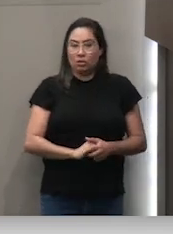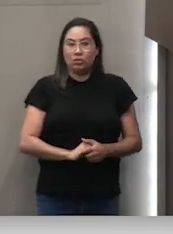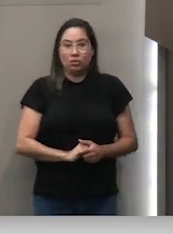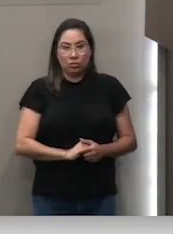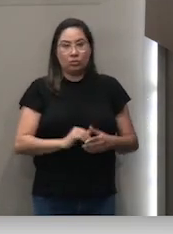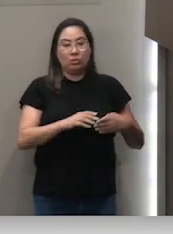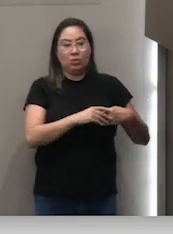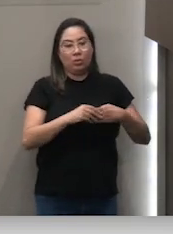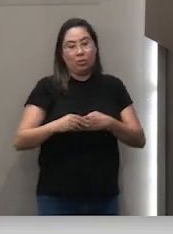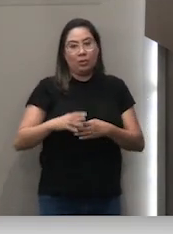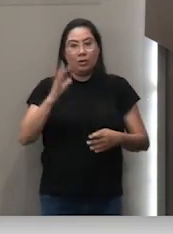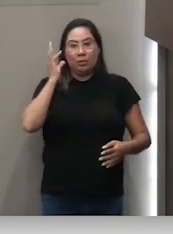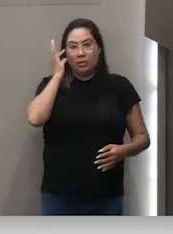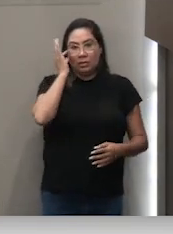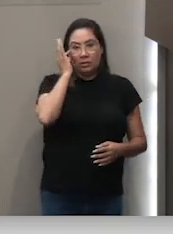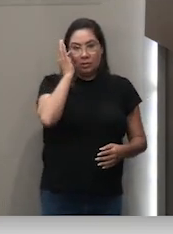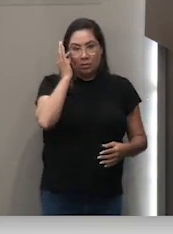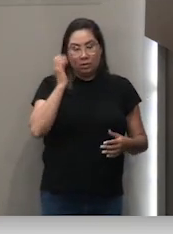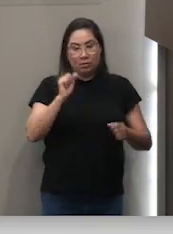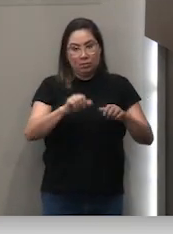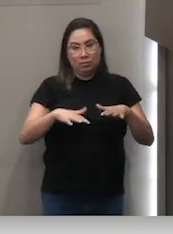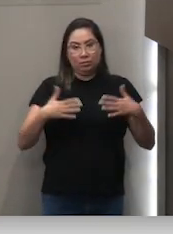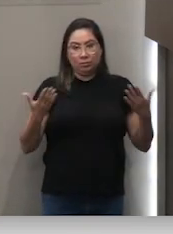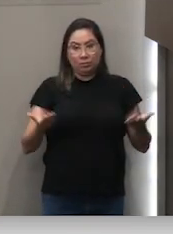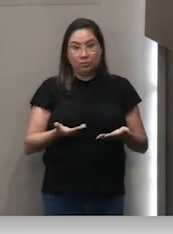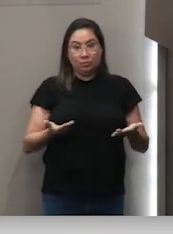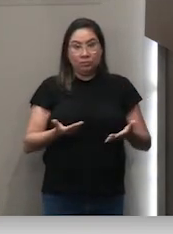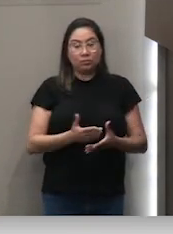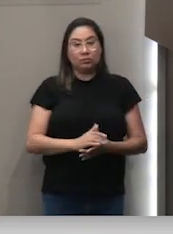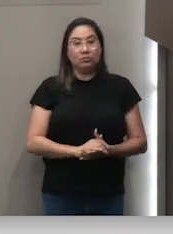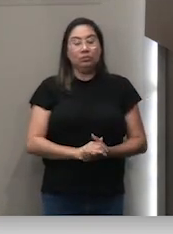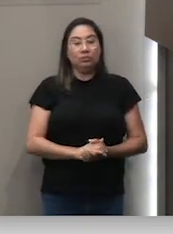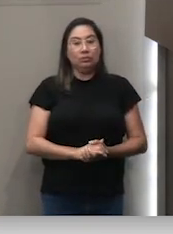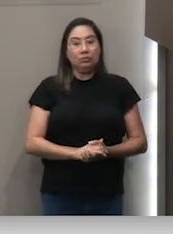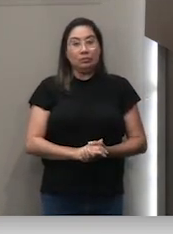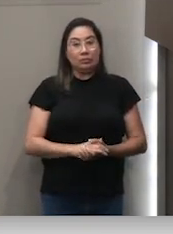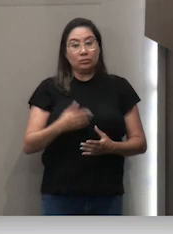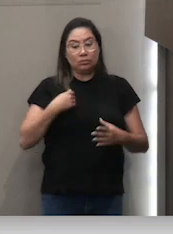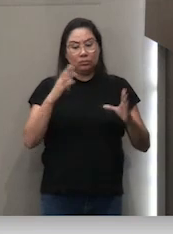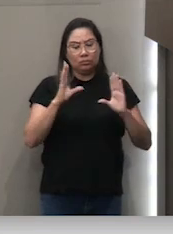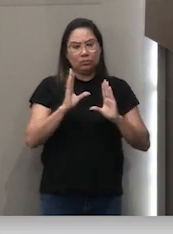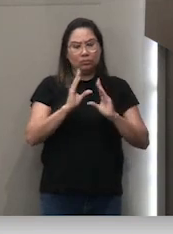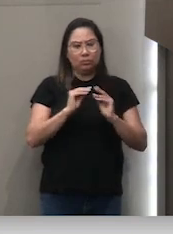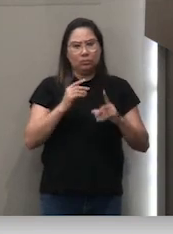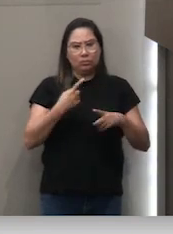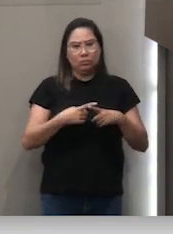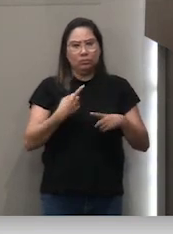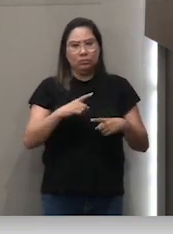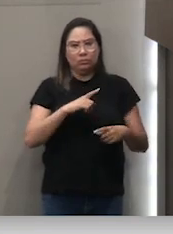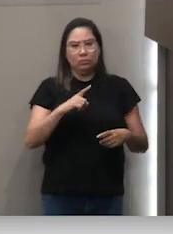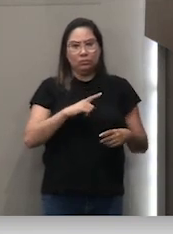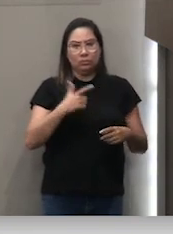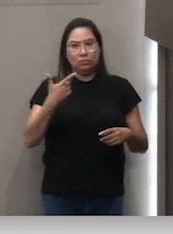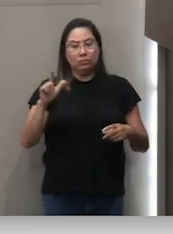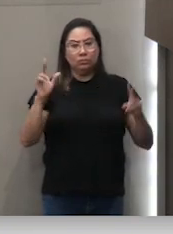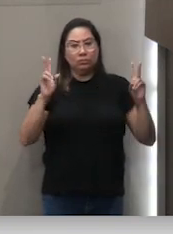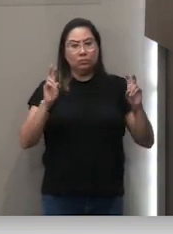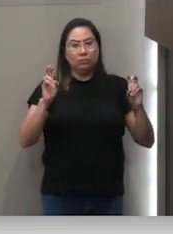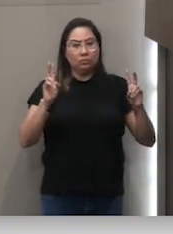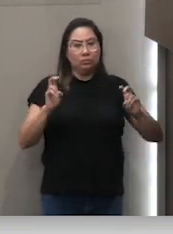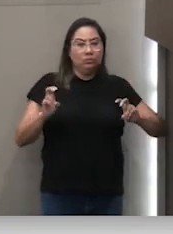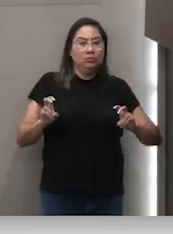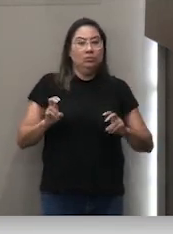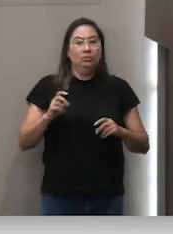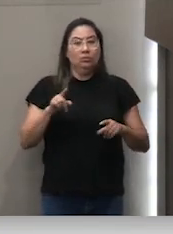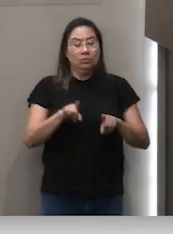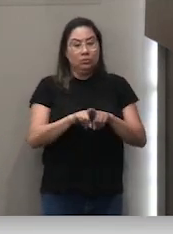nos acompanham presencialmente na sessão de hoje. Eu, brevemente também, porque tenho um outro assunto com o meu colega vereador Chequinho, a